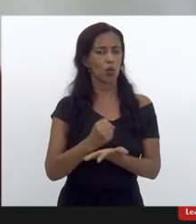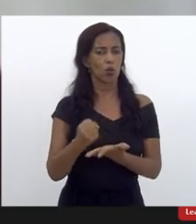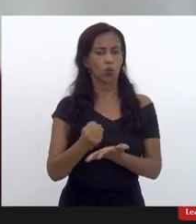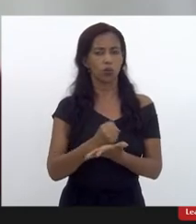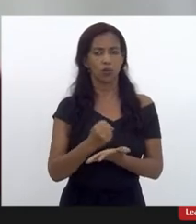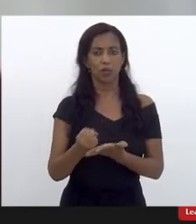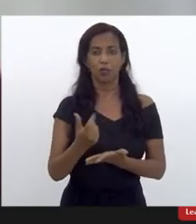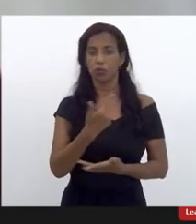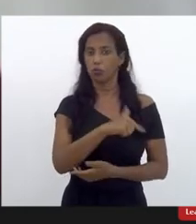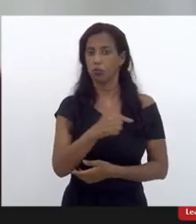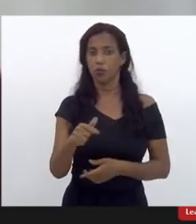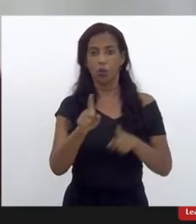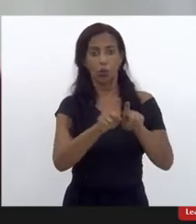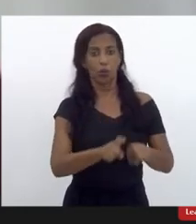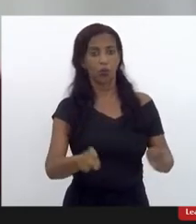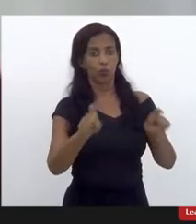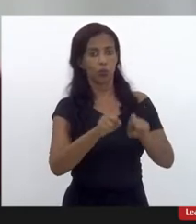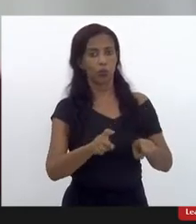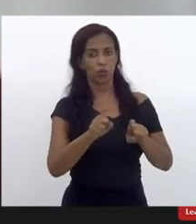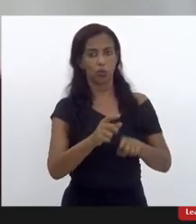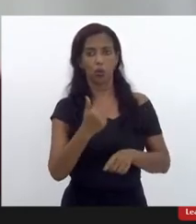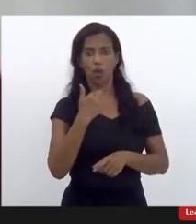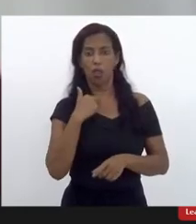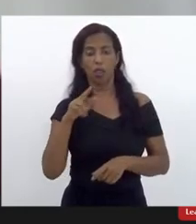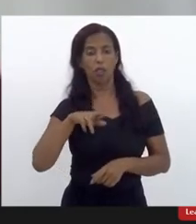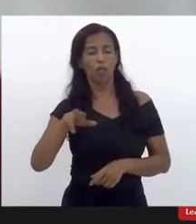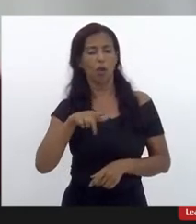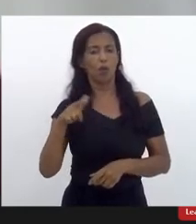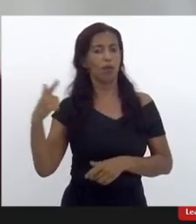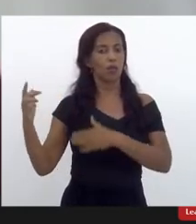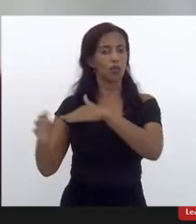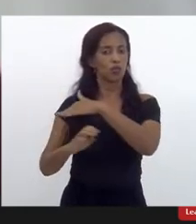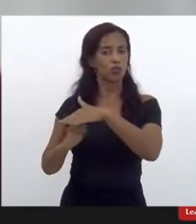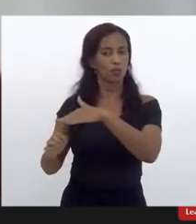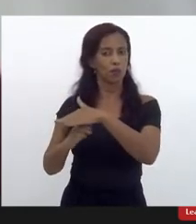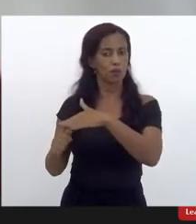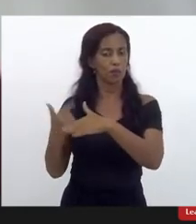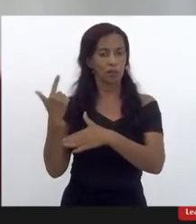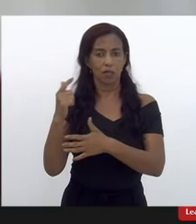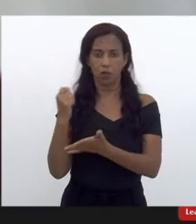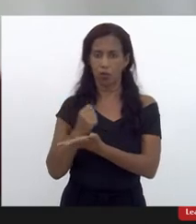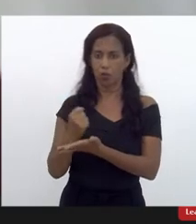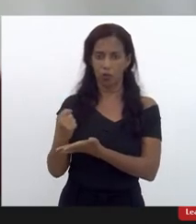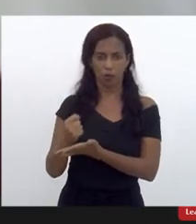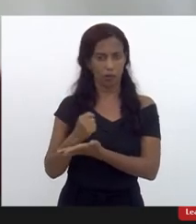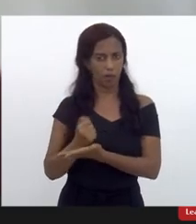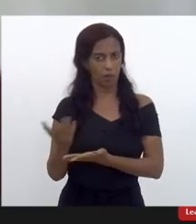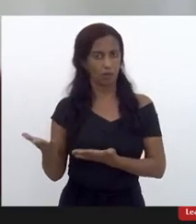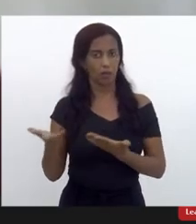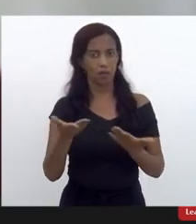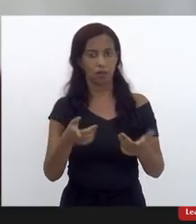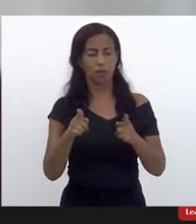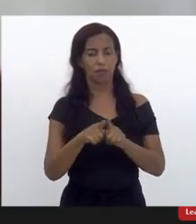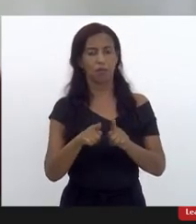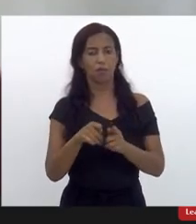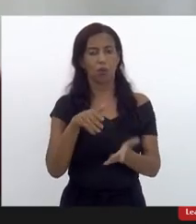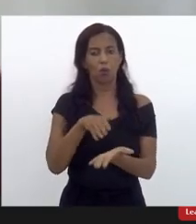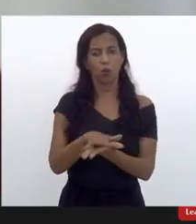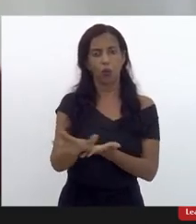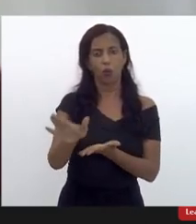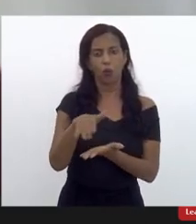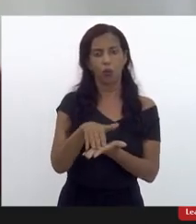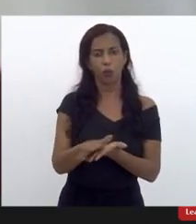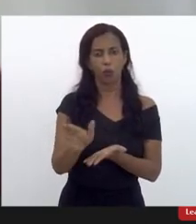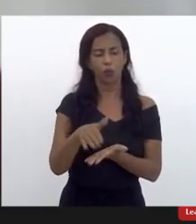computadores, computadores que estão na FAITEC, hoje não são da FAITEC, são de uma empresa que não tem contrato mais com a FAITEC, assim como de impressora. Tanto